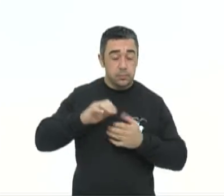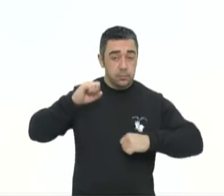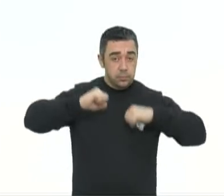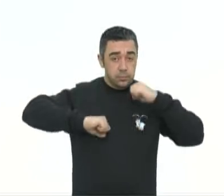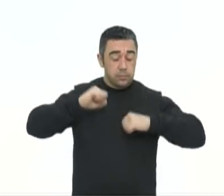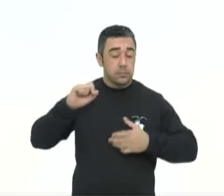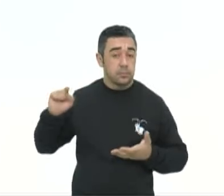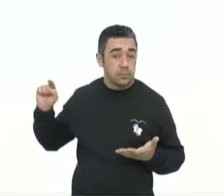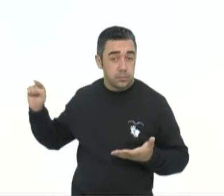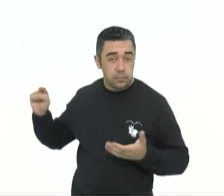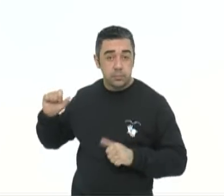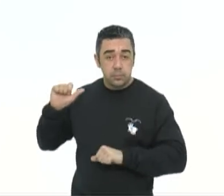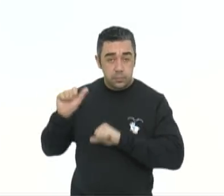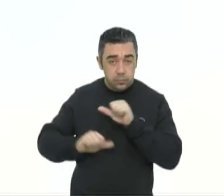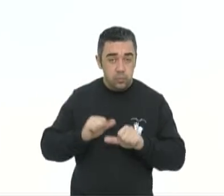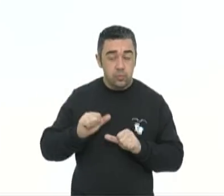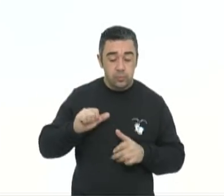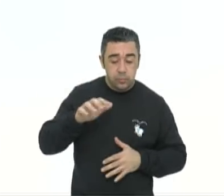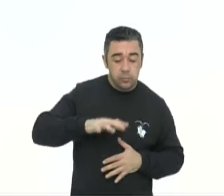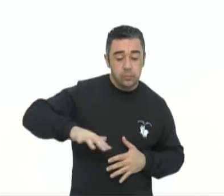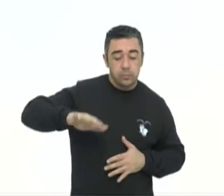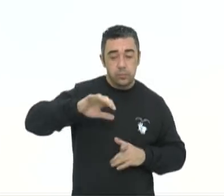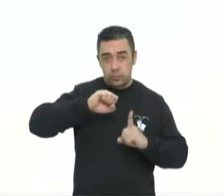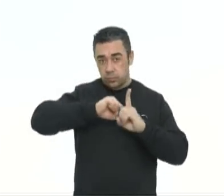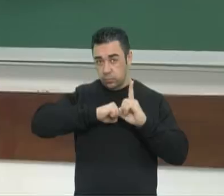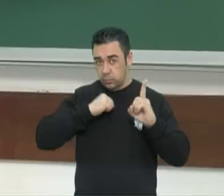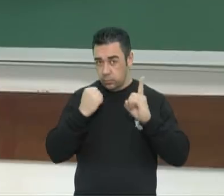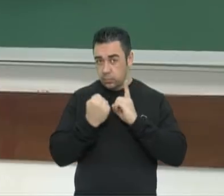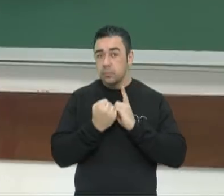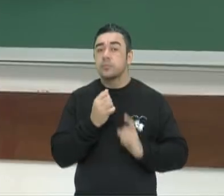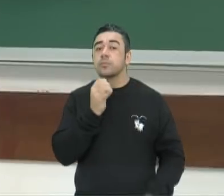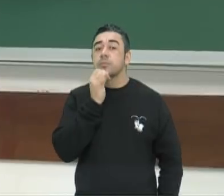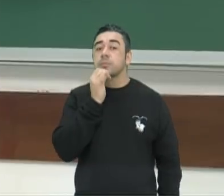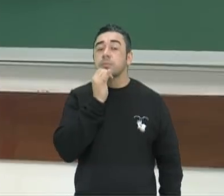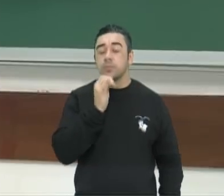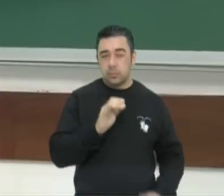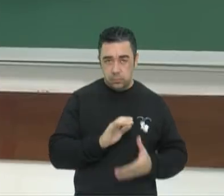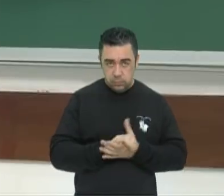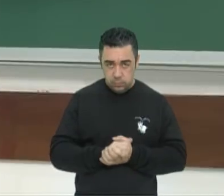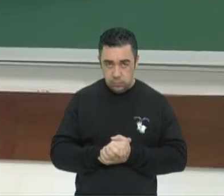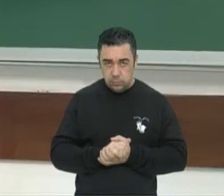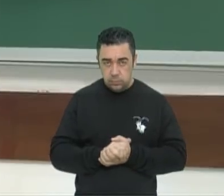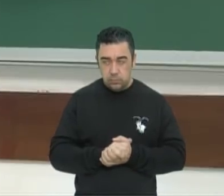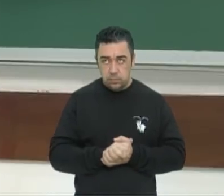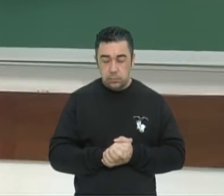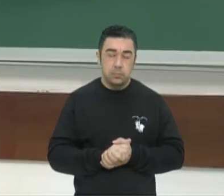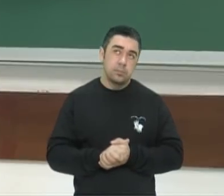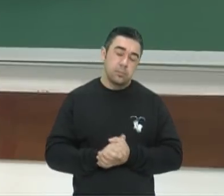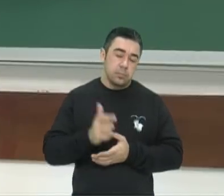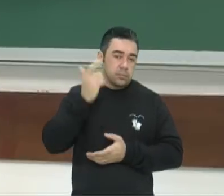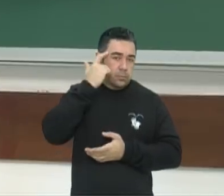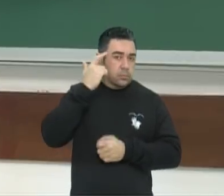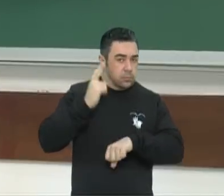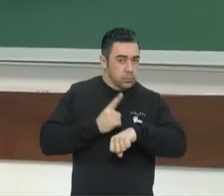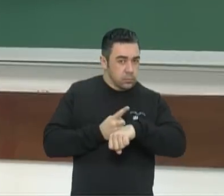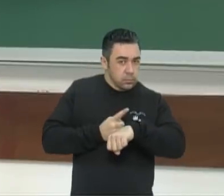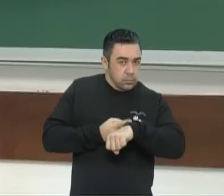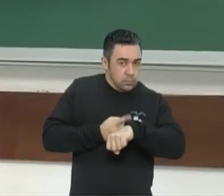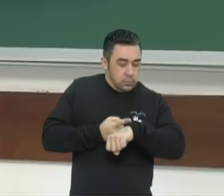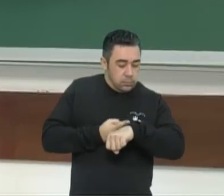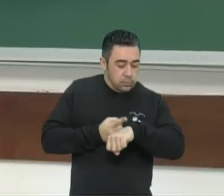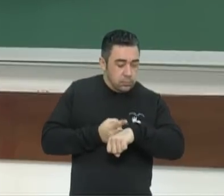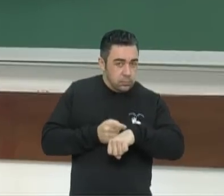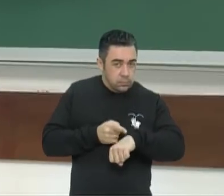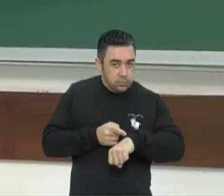elas, além de mudanças sociais, né, então, por exemplo, vamos pensar aqui, o tempo, né, eu mencionei a questão do